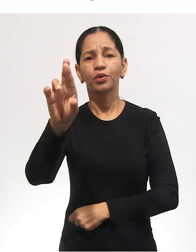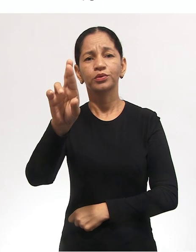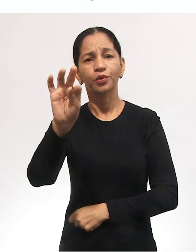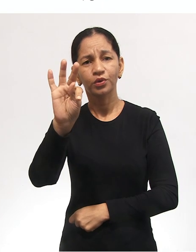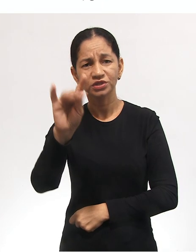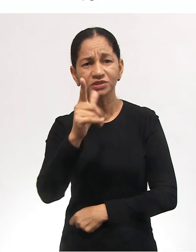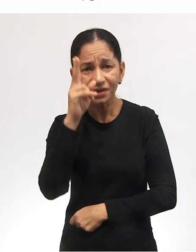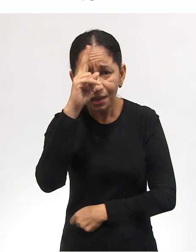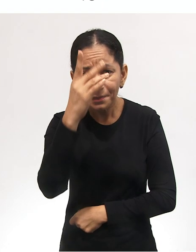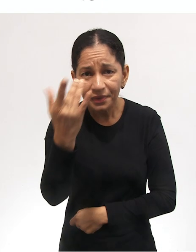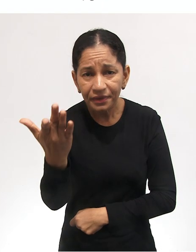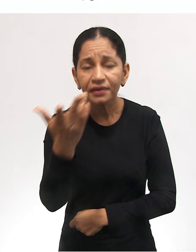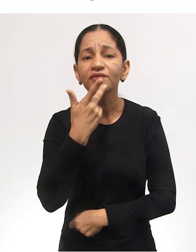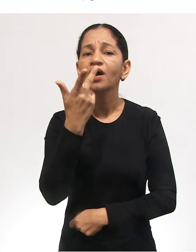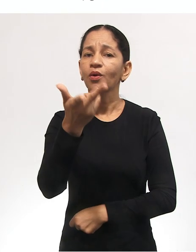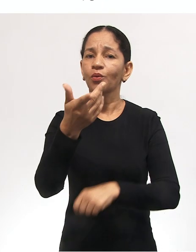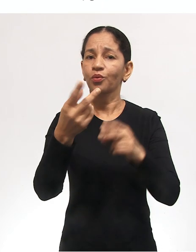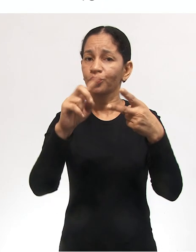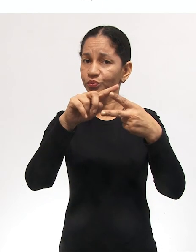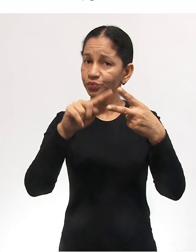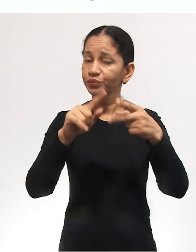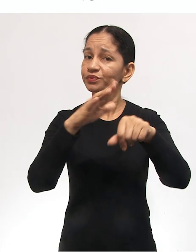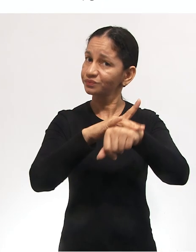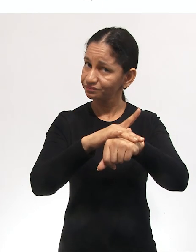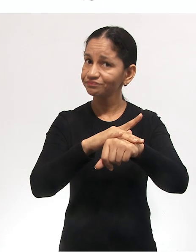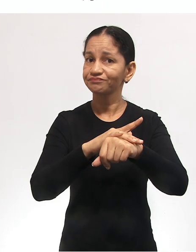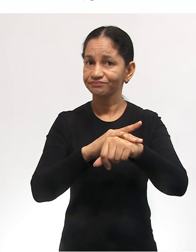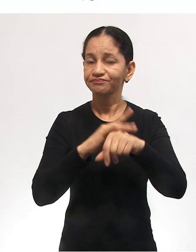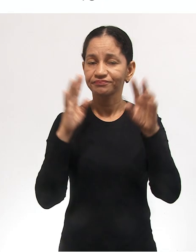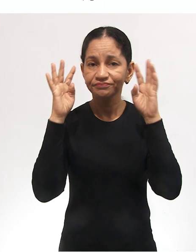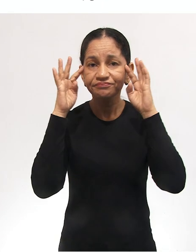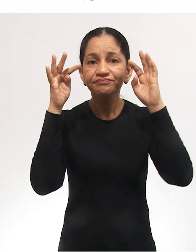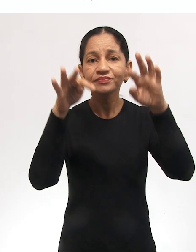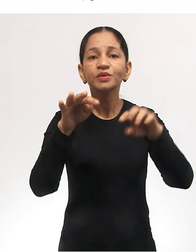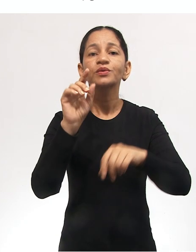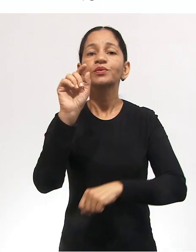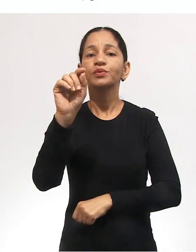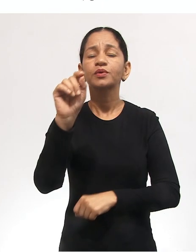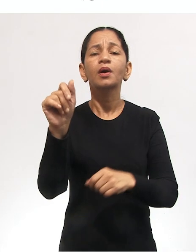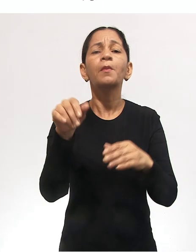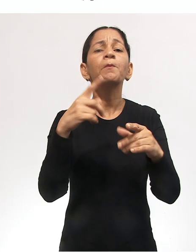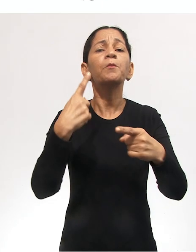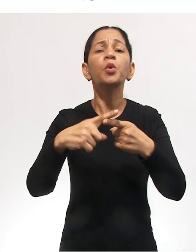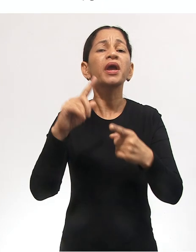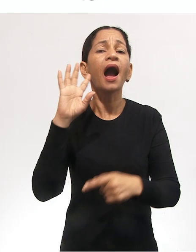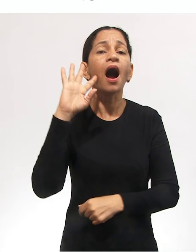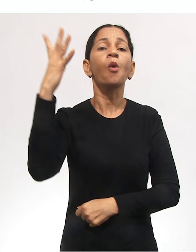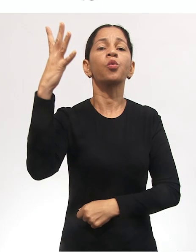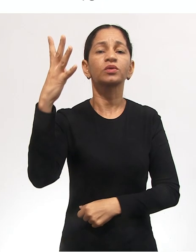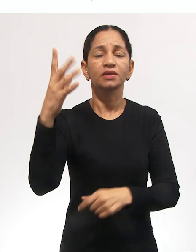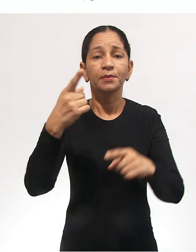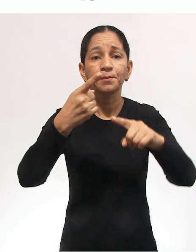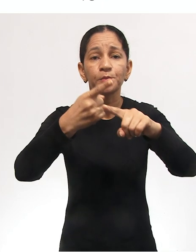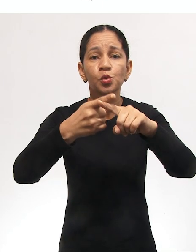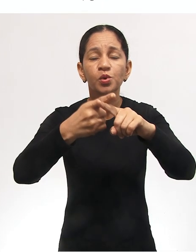eu trouxe algumas coisas aqui para vocês observarem que são as causas. Normalmente